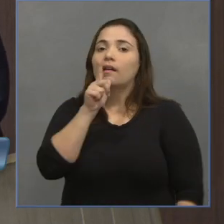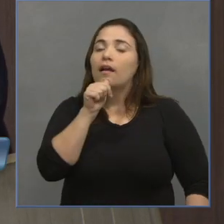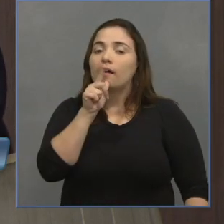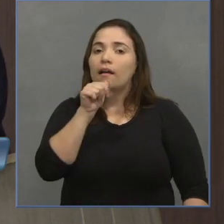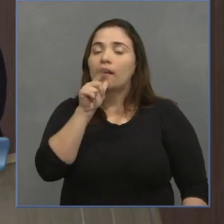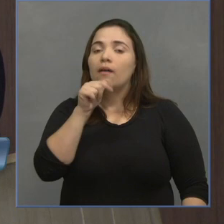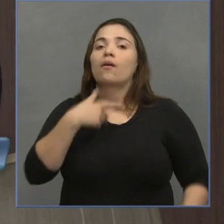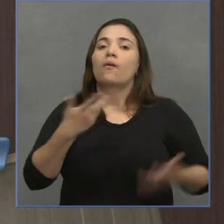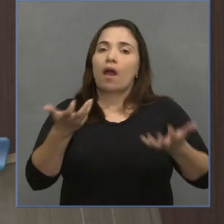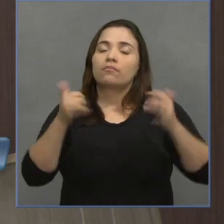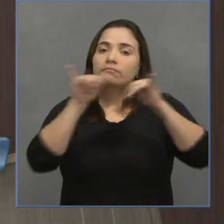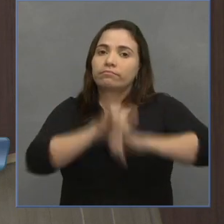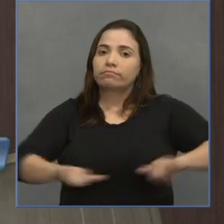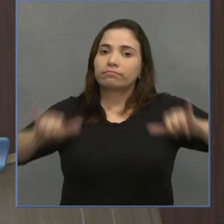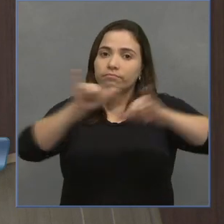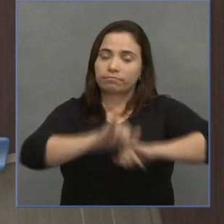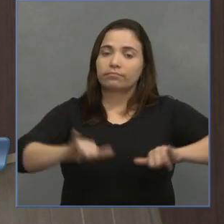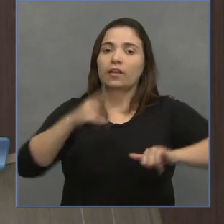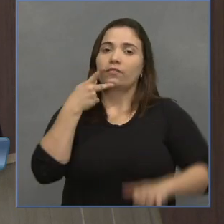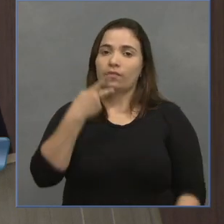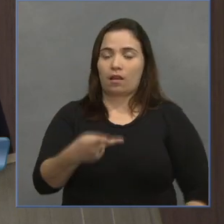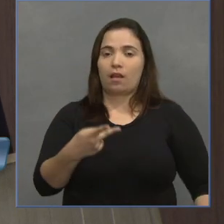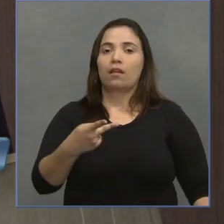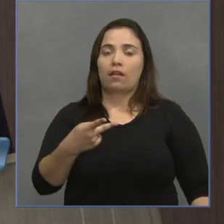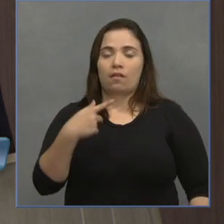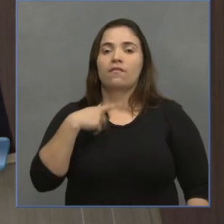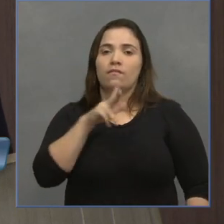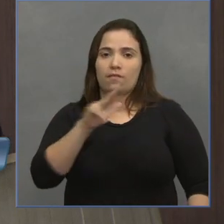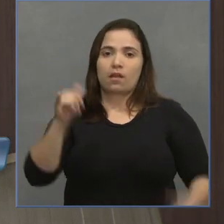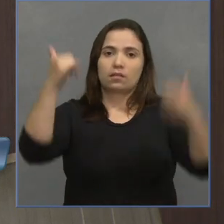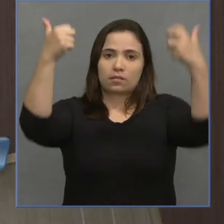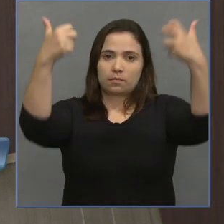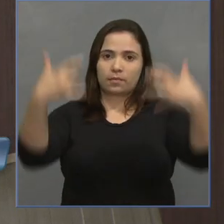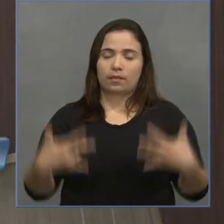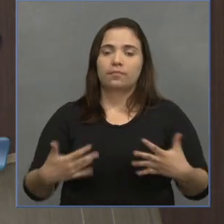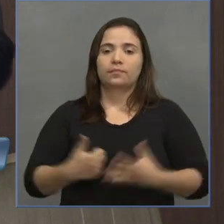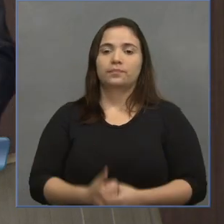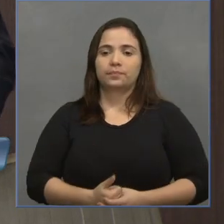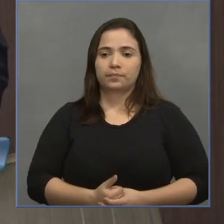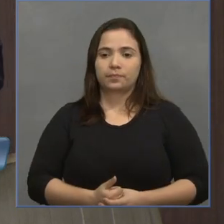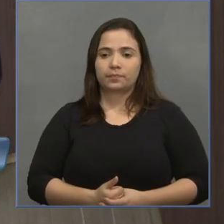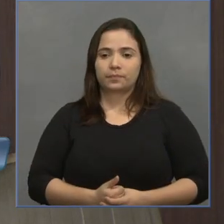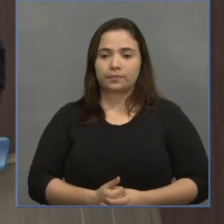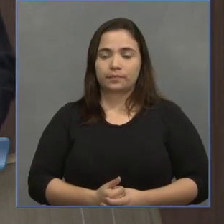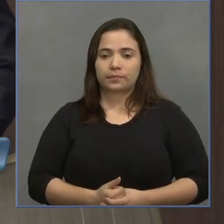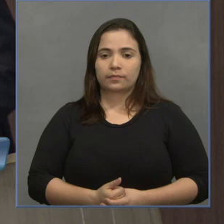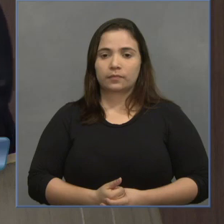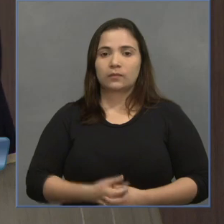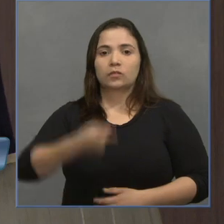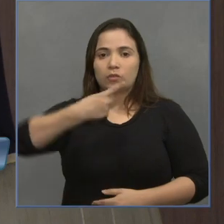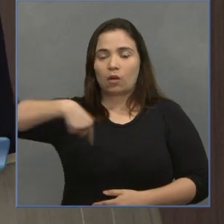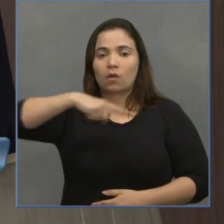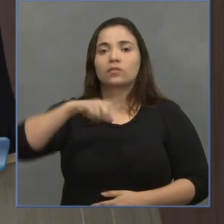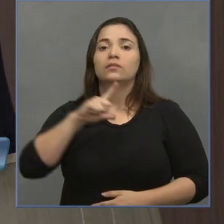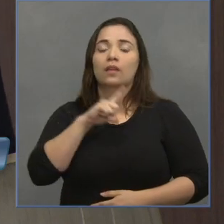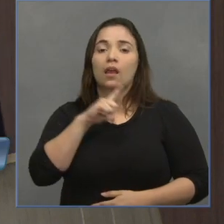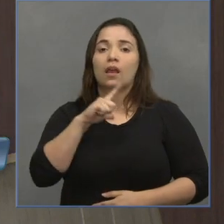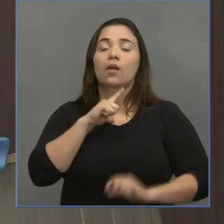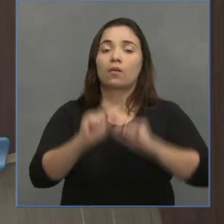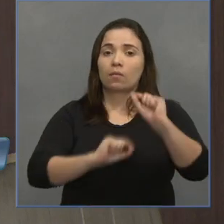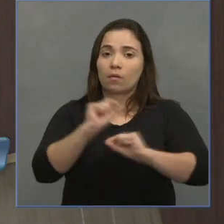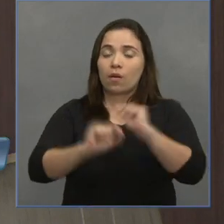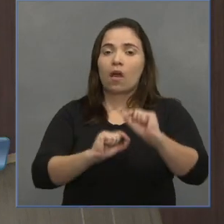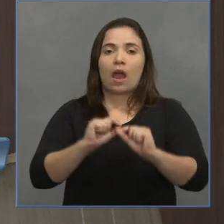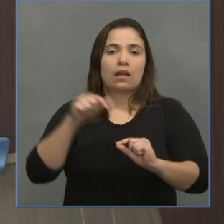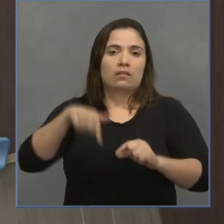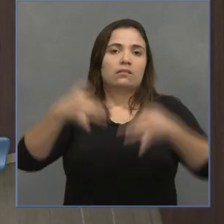para ele estas questões, e já o faço desde agora. Nós temos um cenário de